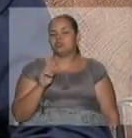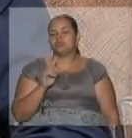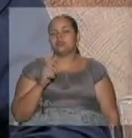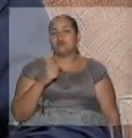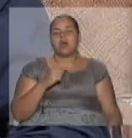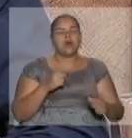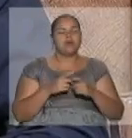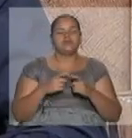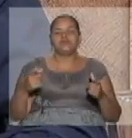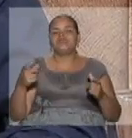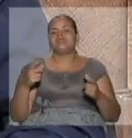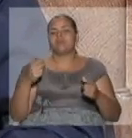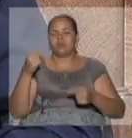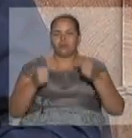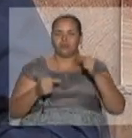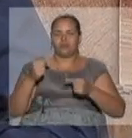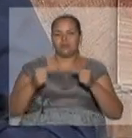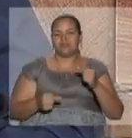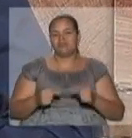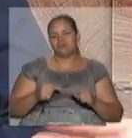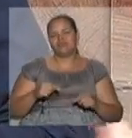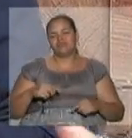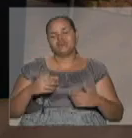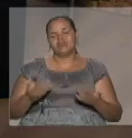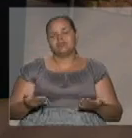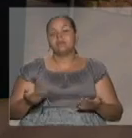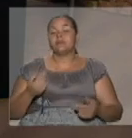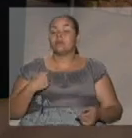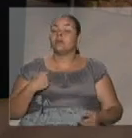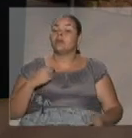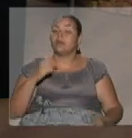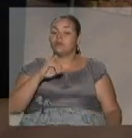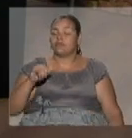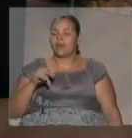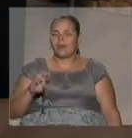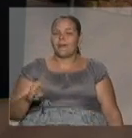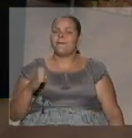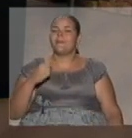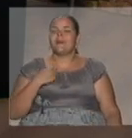indignação geral, né, vai para a política. Tá certo. Jaime,